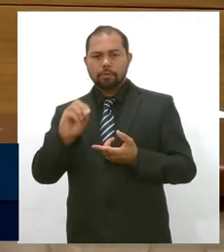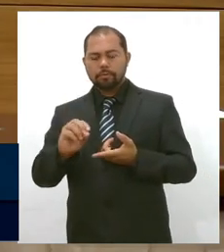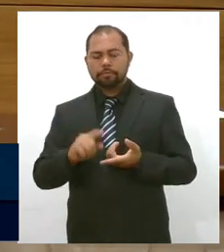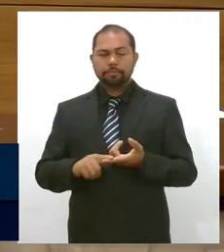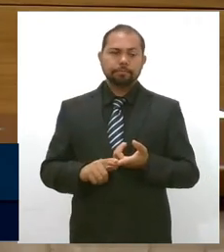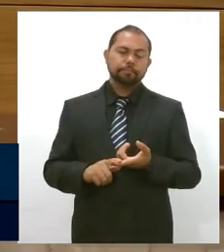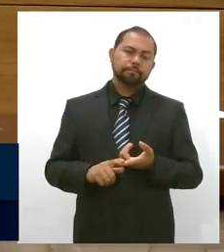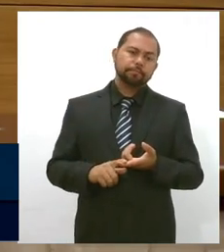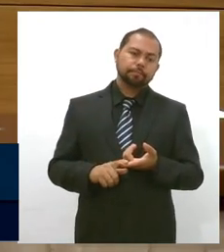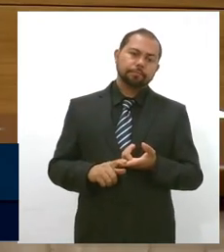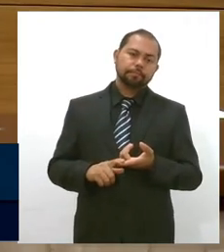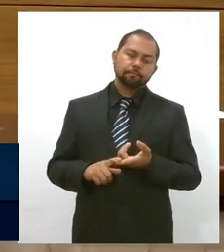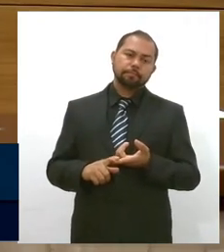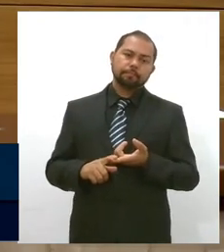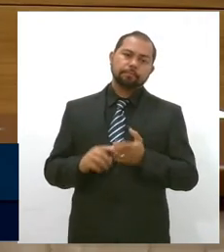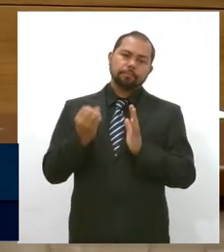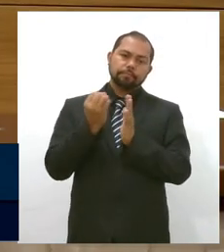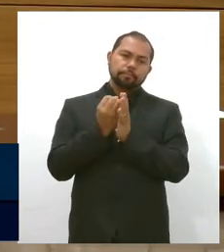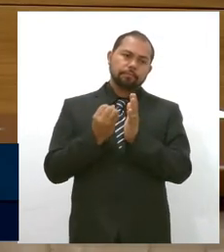Ofício externo número